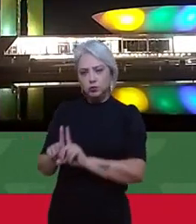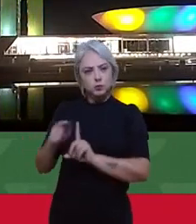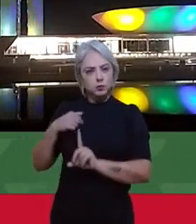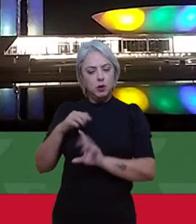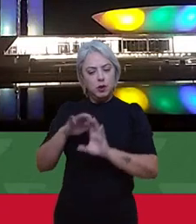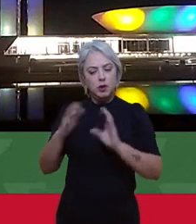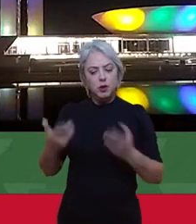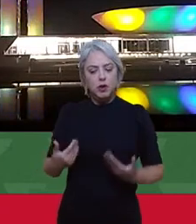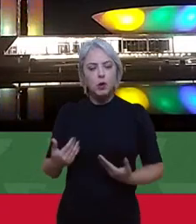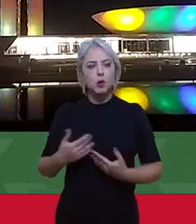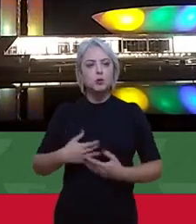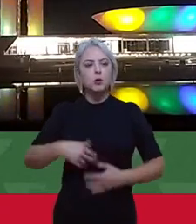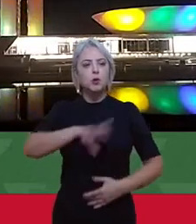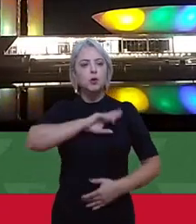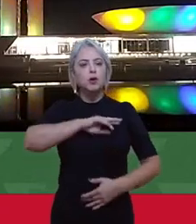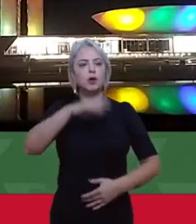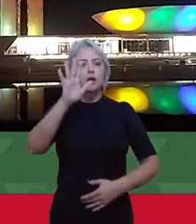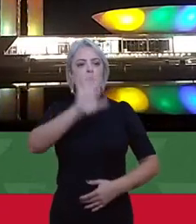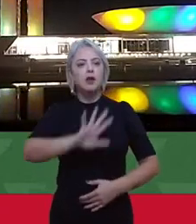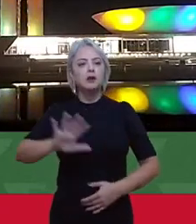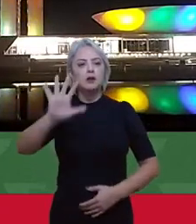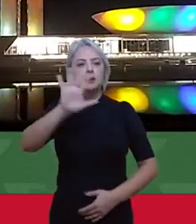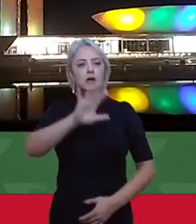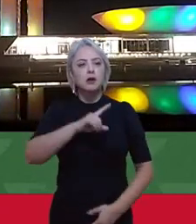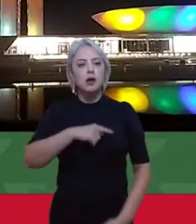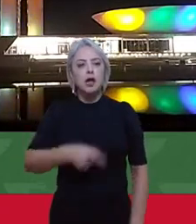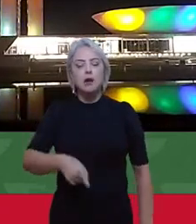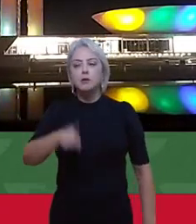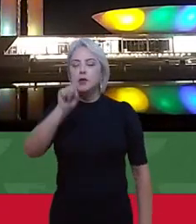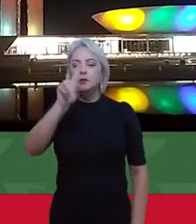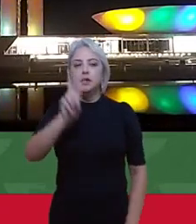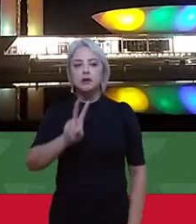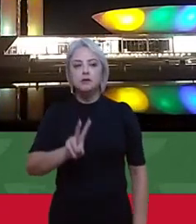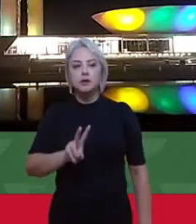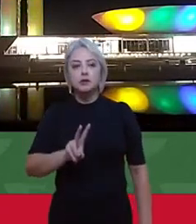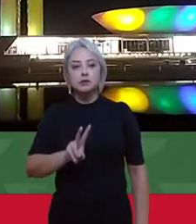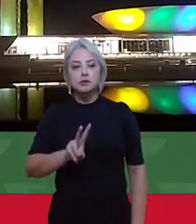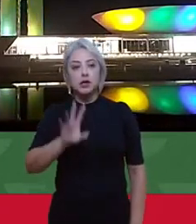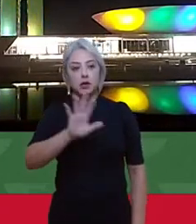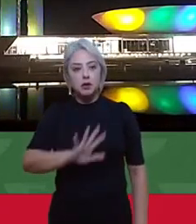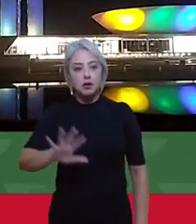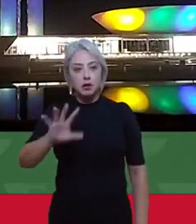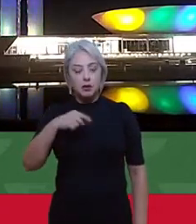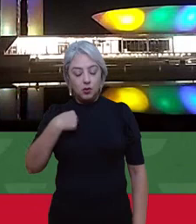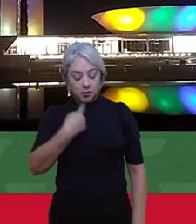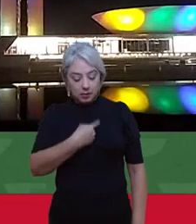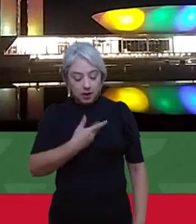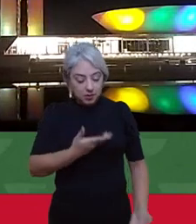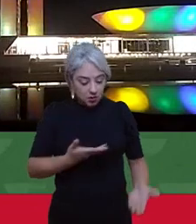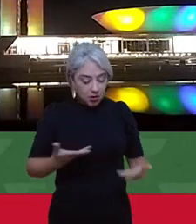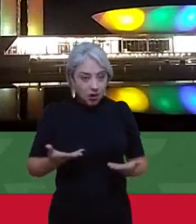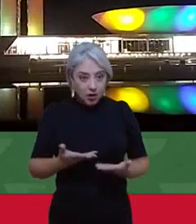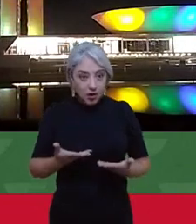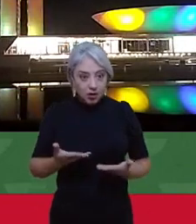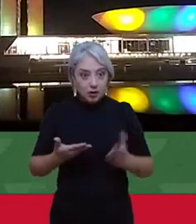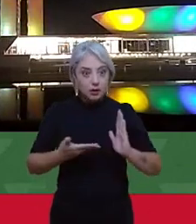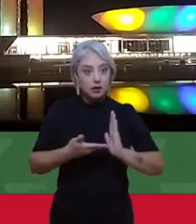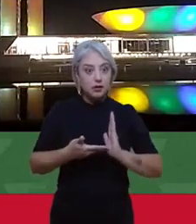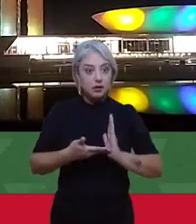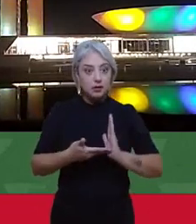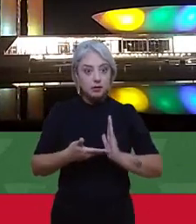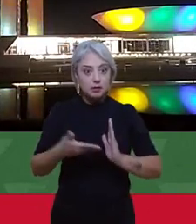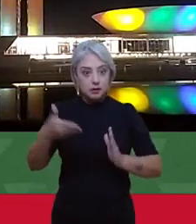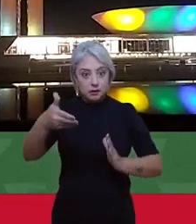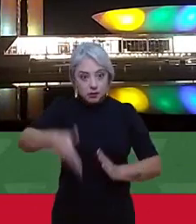e quando tocou o hino nacional, ele me disse, é a primeira vez que o hino nacional toca para a gente aqui na Câmara dos